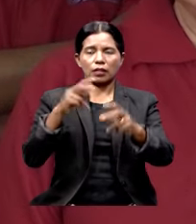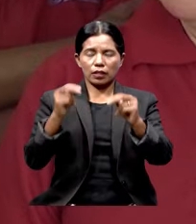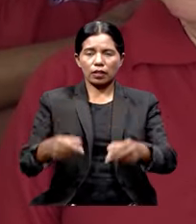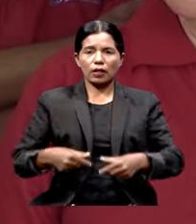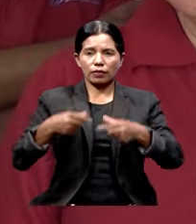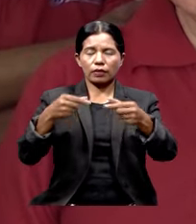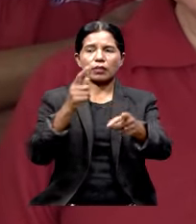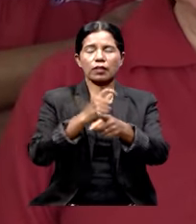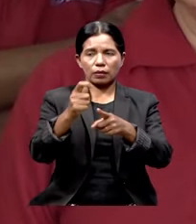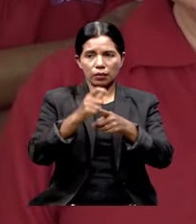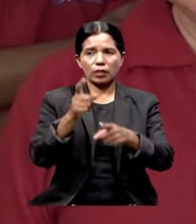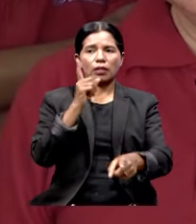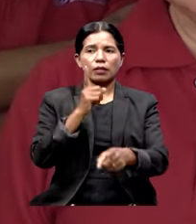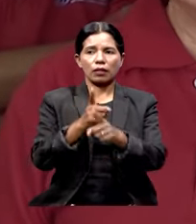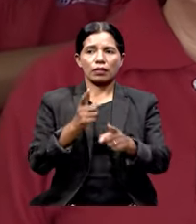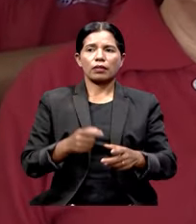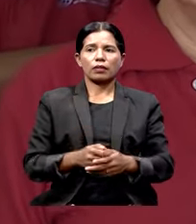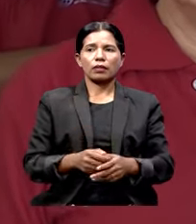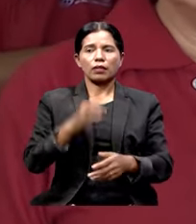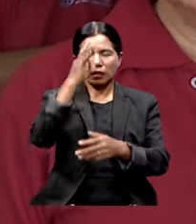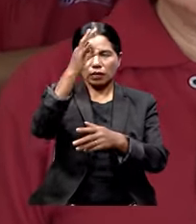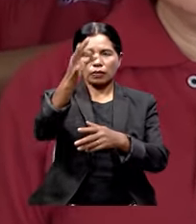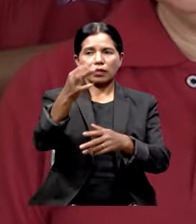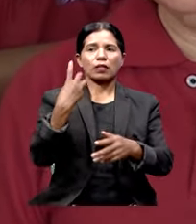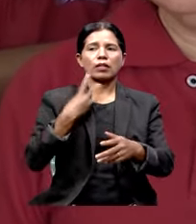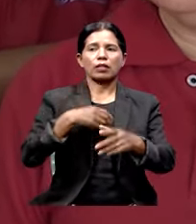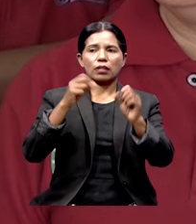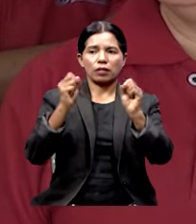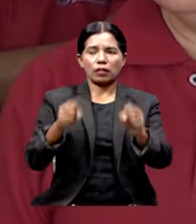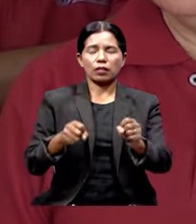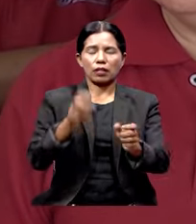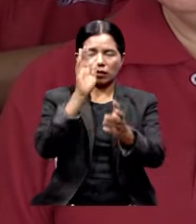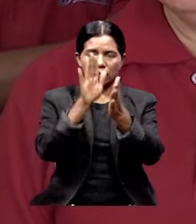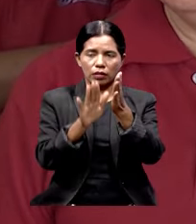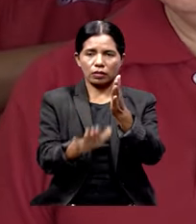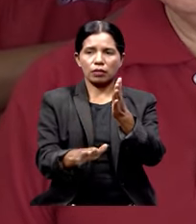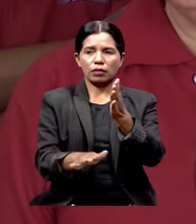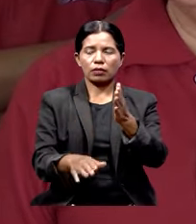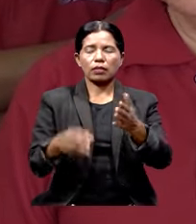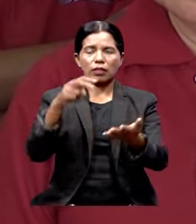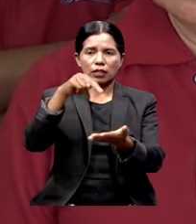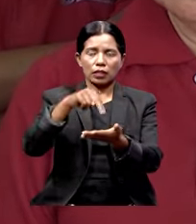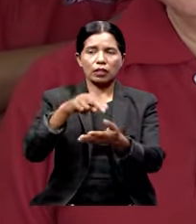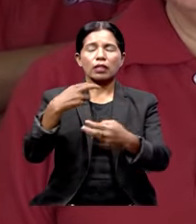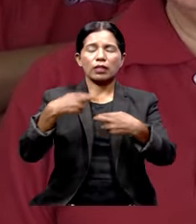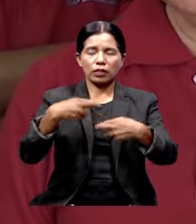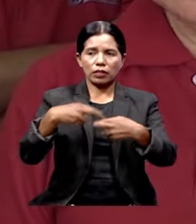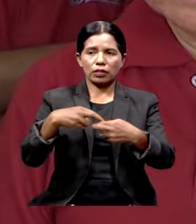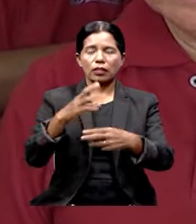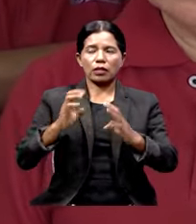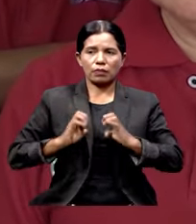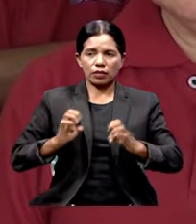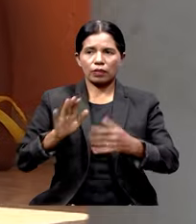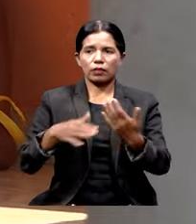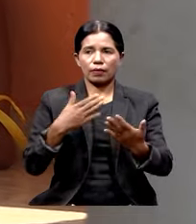ela tem. Claro que é futuro e também minimiza o impacto com a emergência.